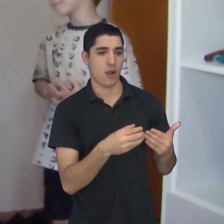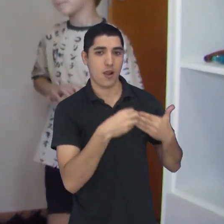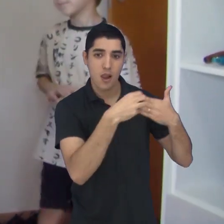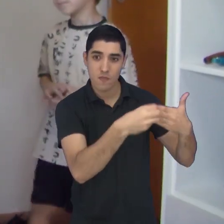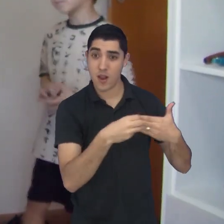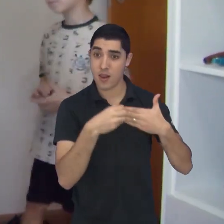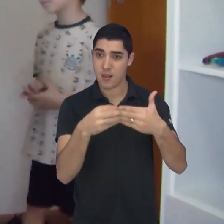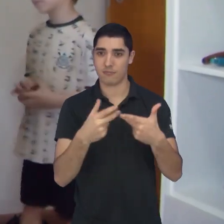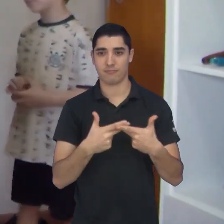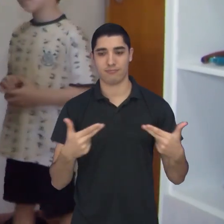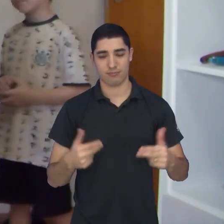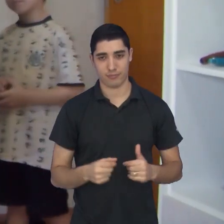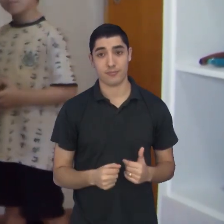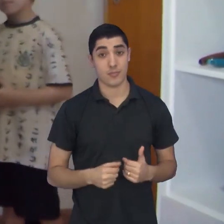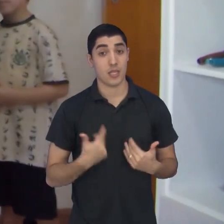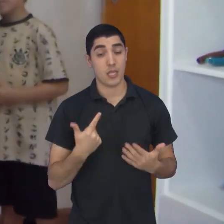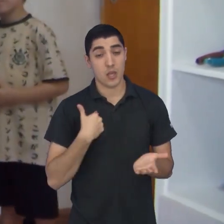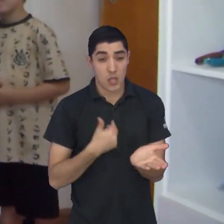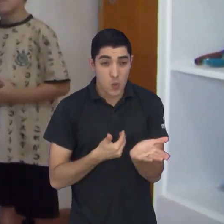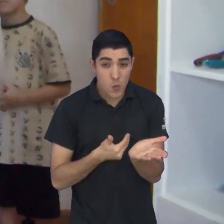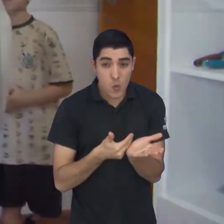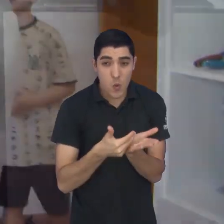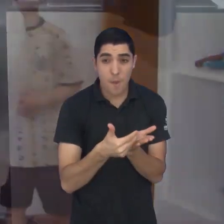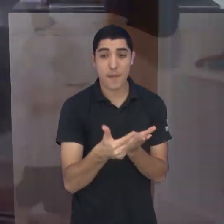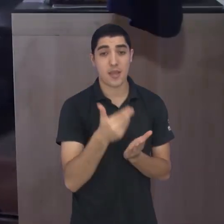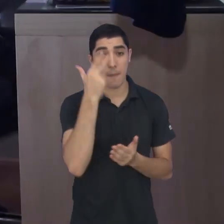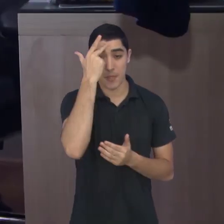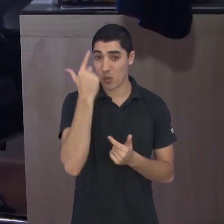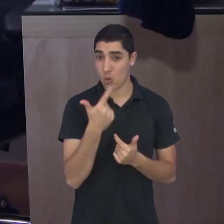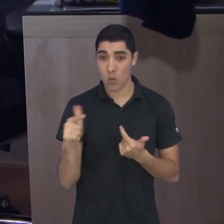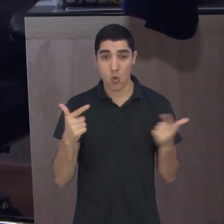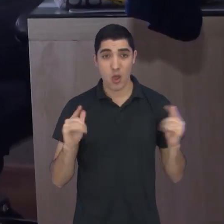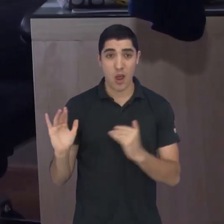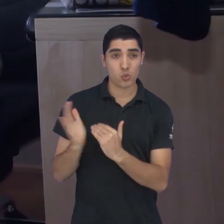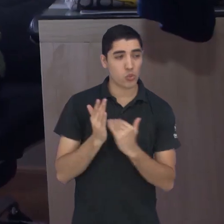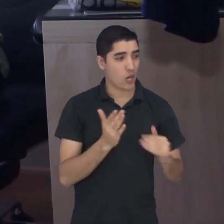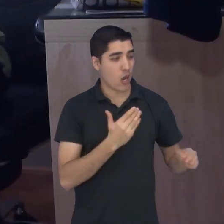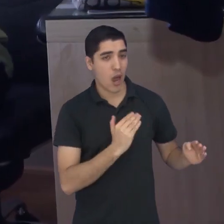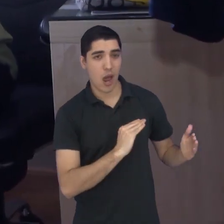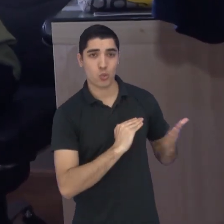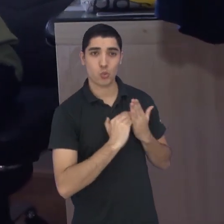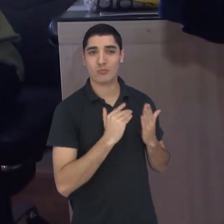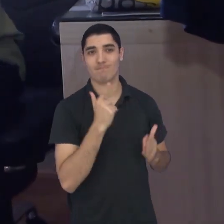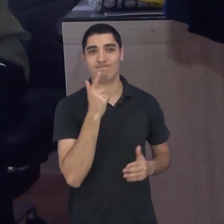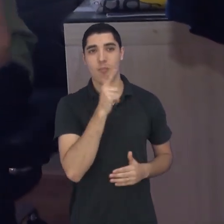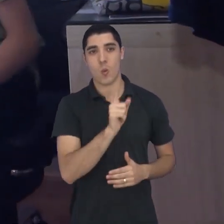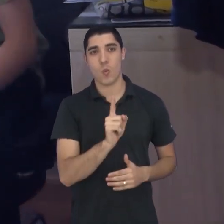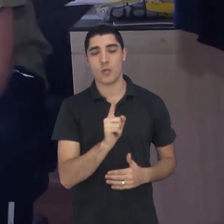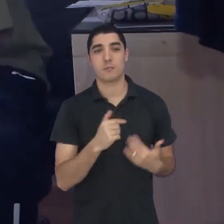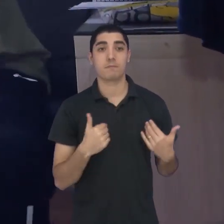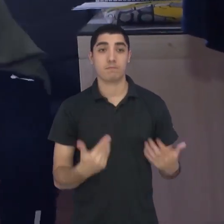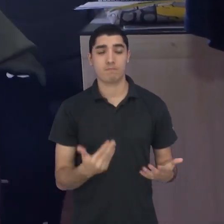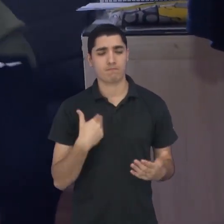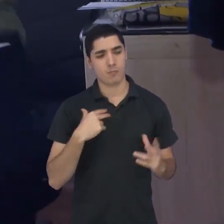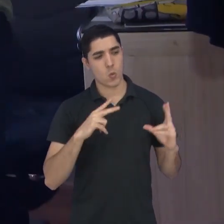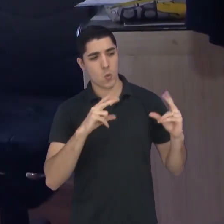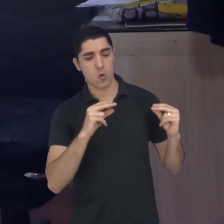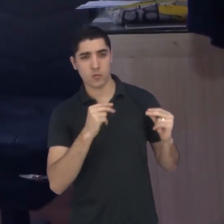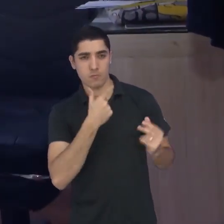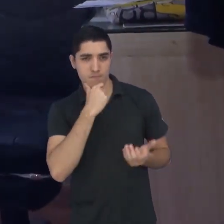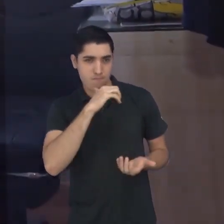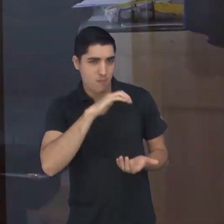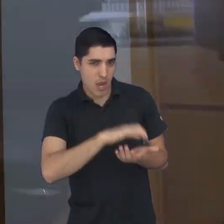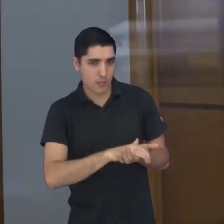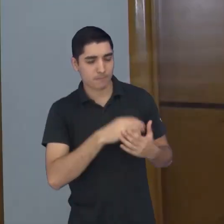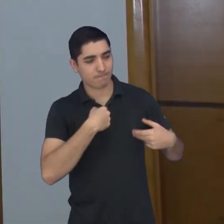estar começando, empreendendo, não tinha como eu ter outras pessoas poder estar me ajudando, né? E aí, conversando com meu marido, a